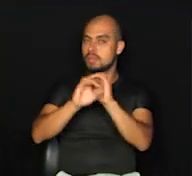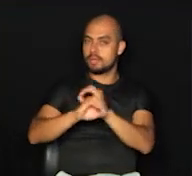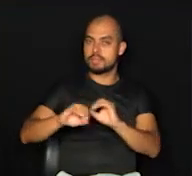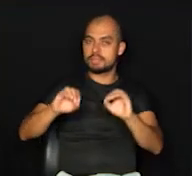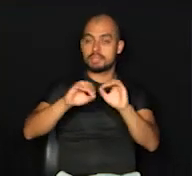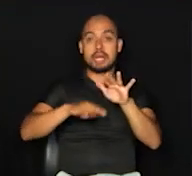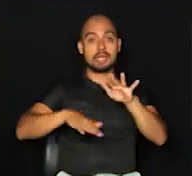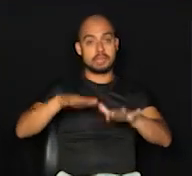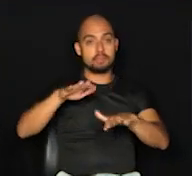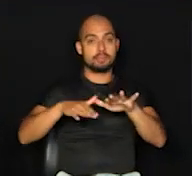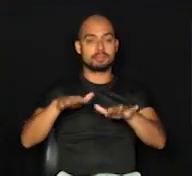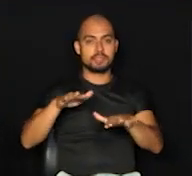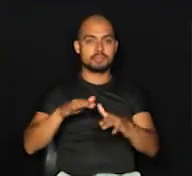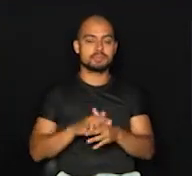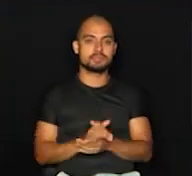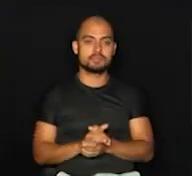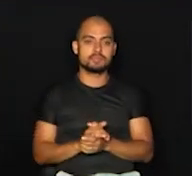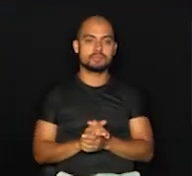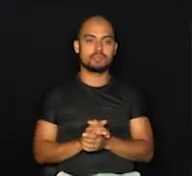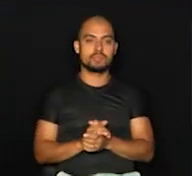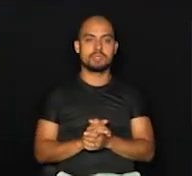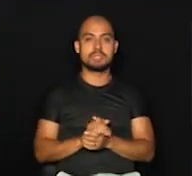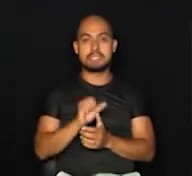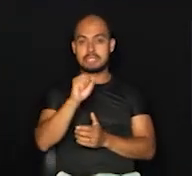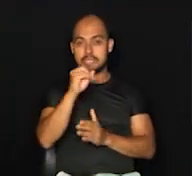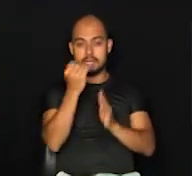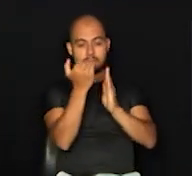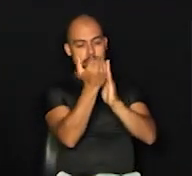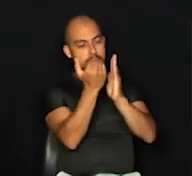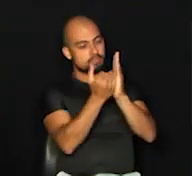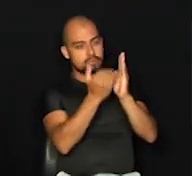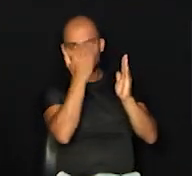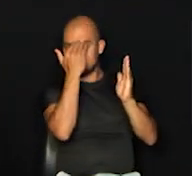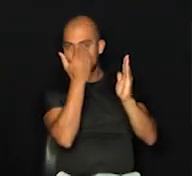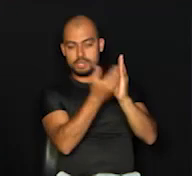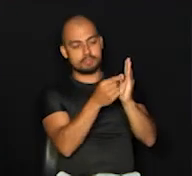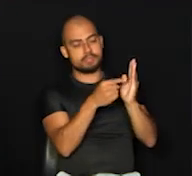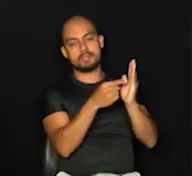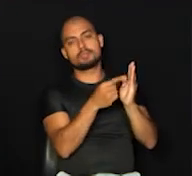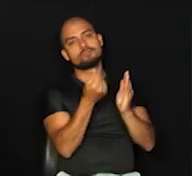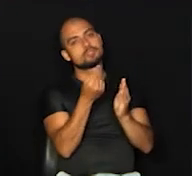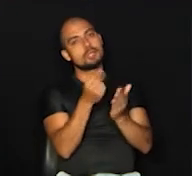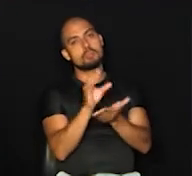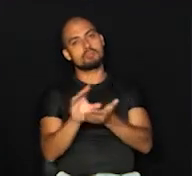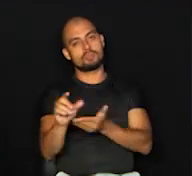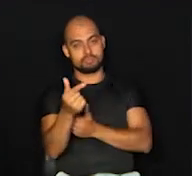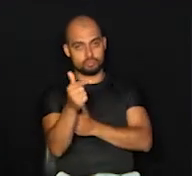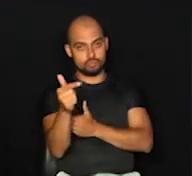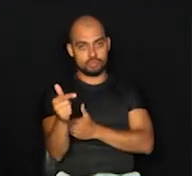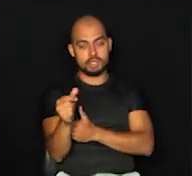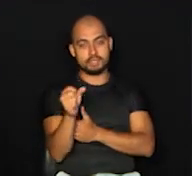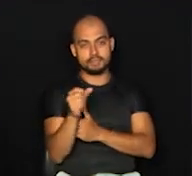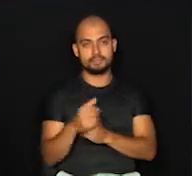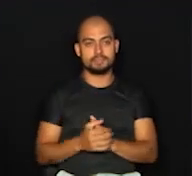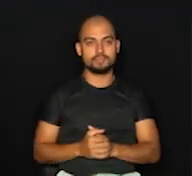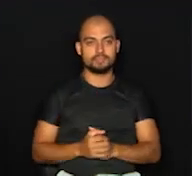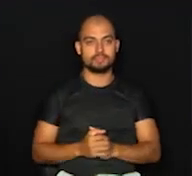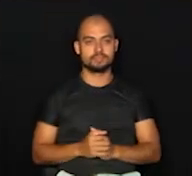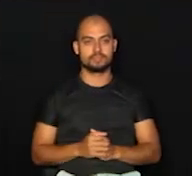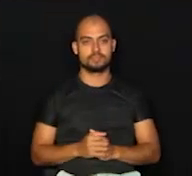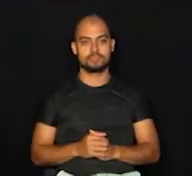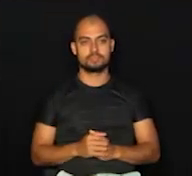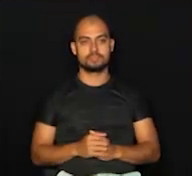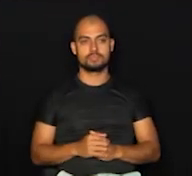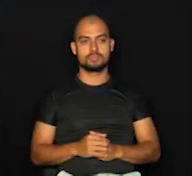será devolvido se ocorrer alguma dessas situações que nós mencionamos aqui. E